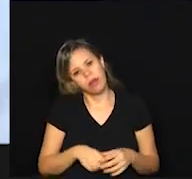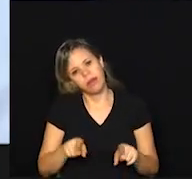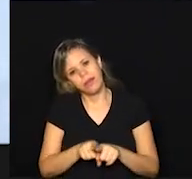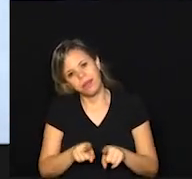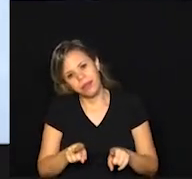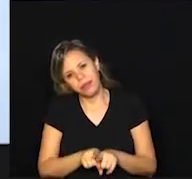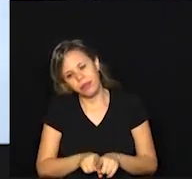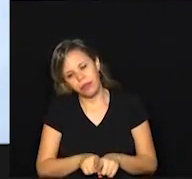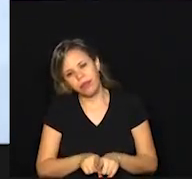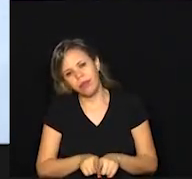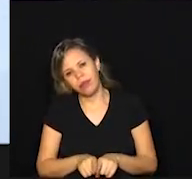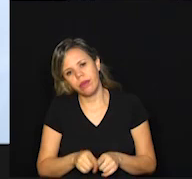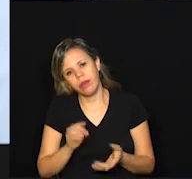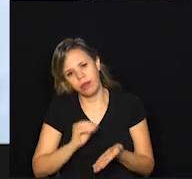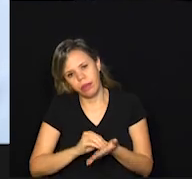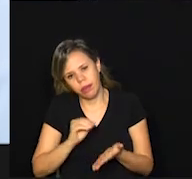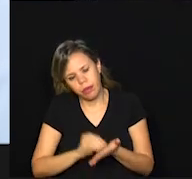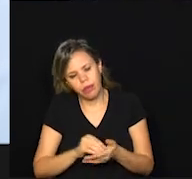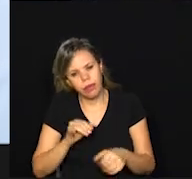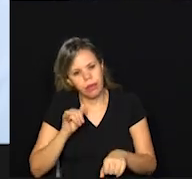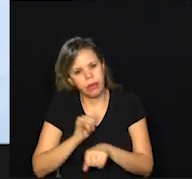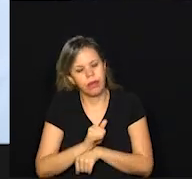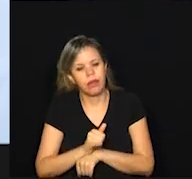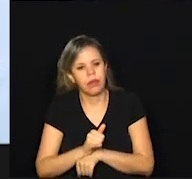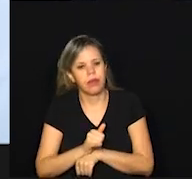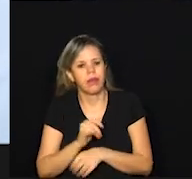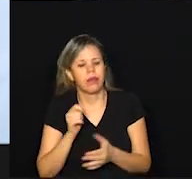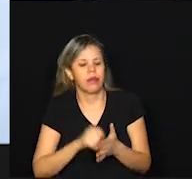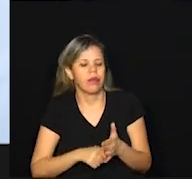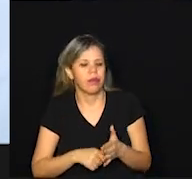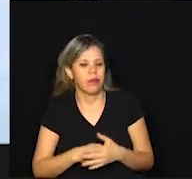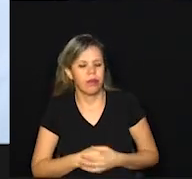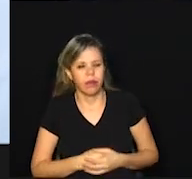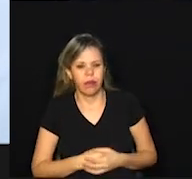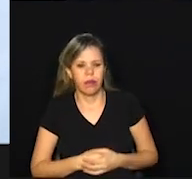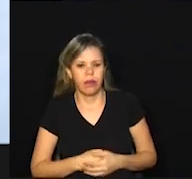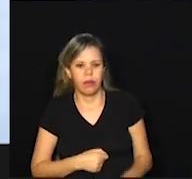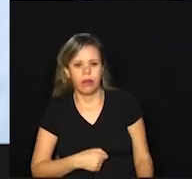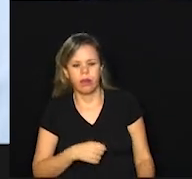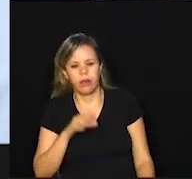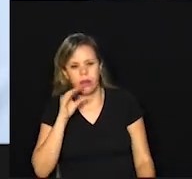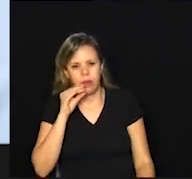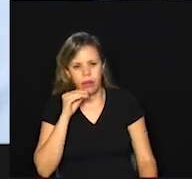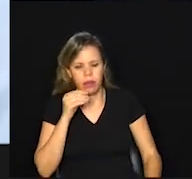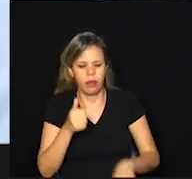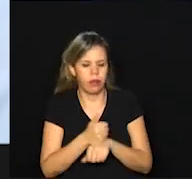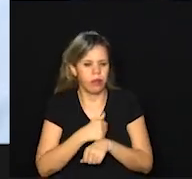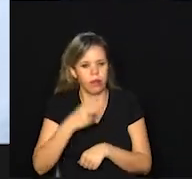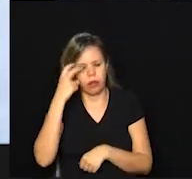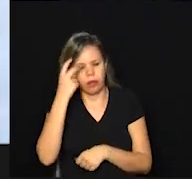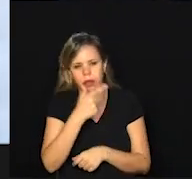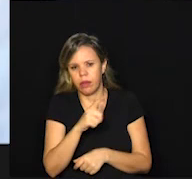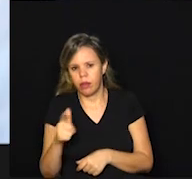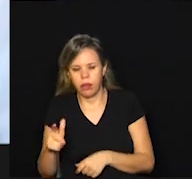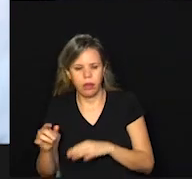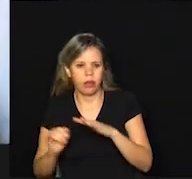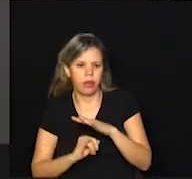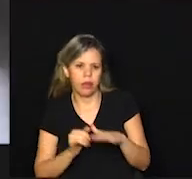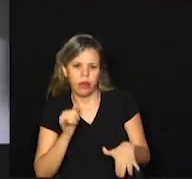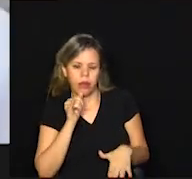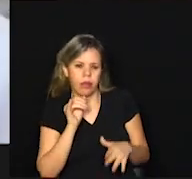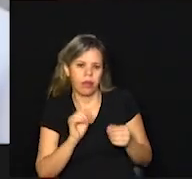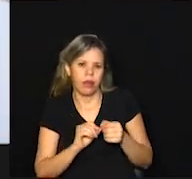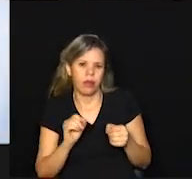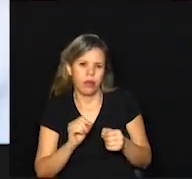também está sendo ausente com aqueles e aquelas outras fazedores de que não tem Casas é